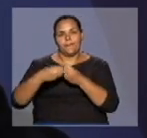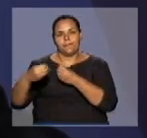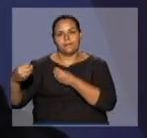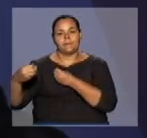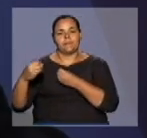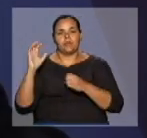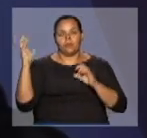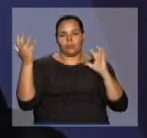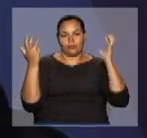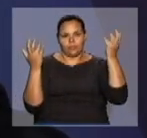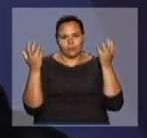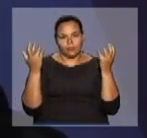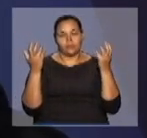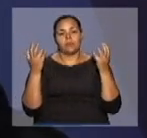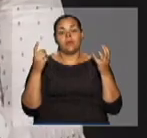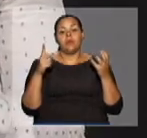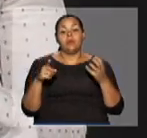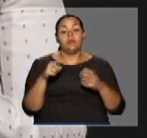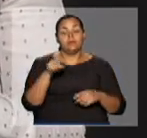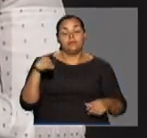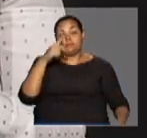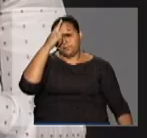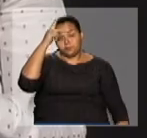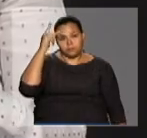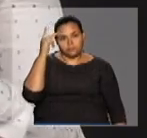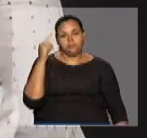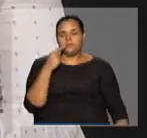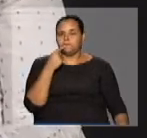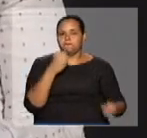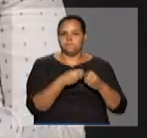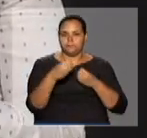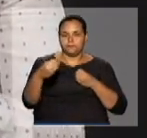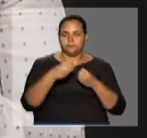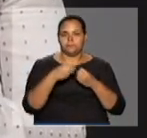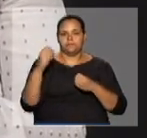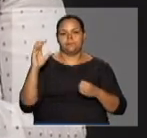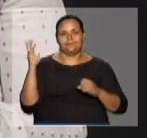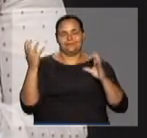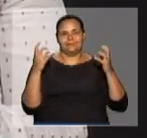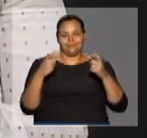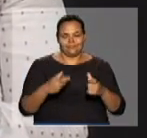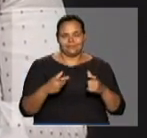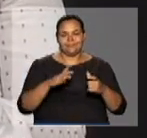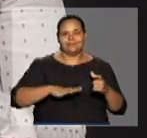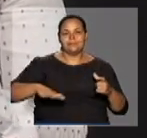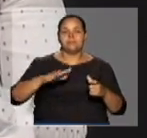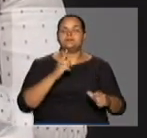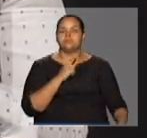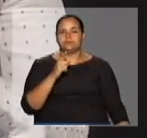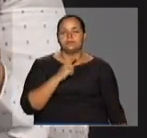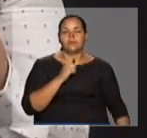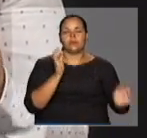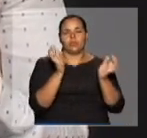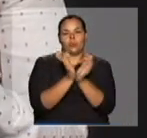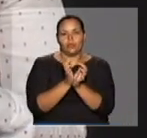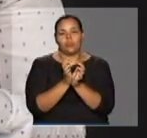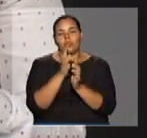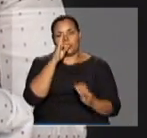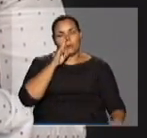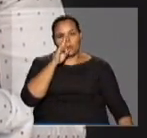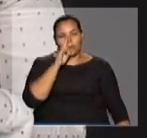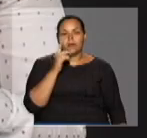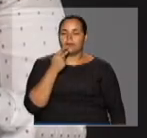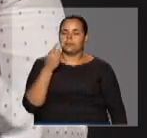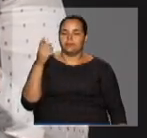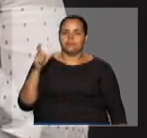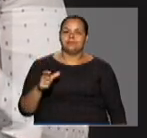áreas de floresta. E dentro dessas pessoas que estão próximas dessas regiões, existem grupos de risco,